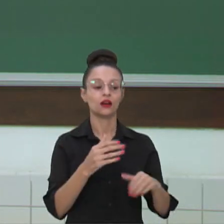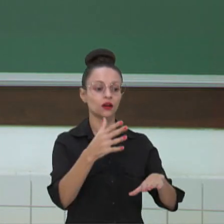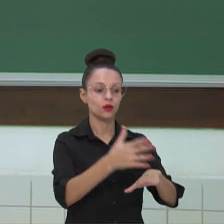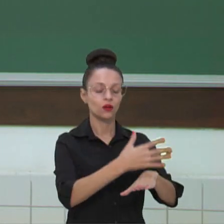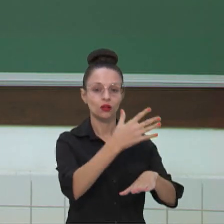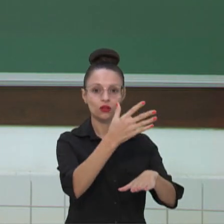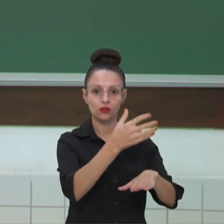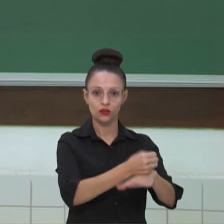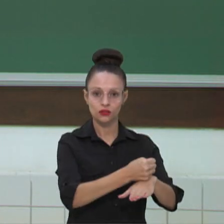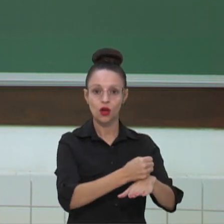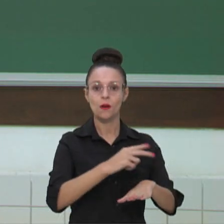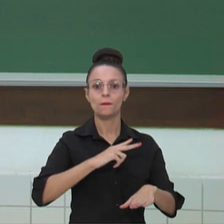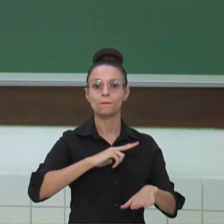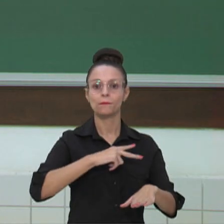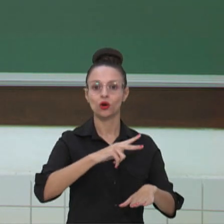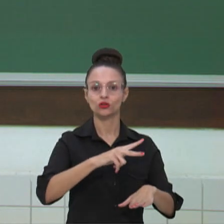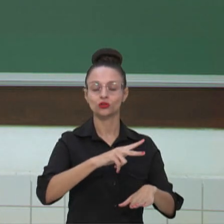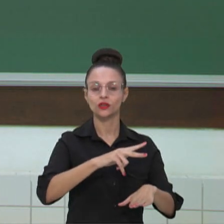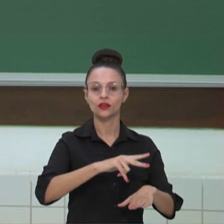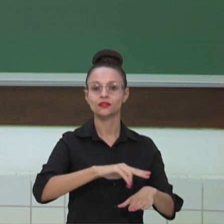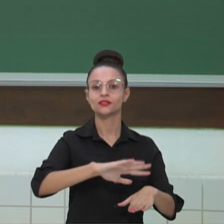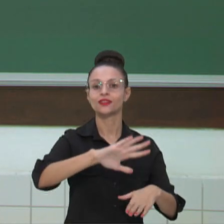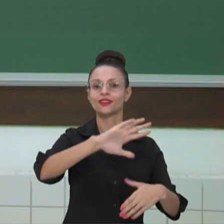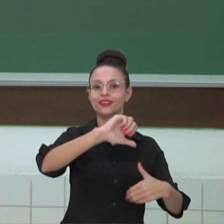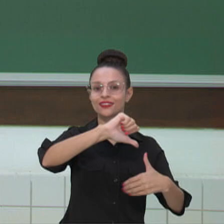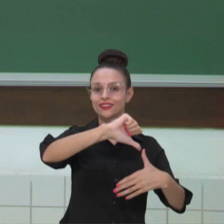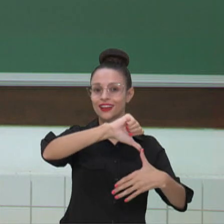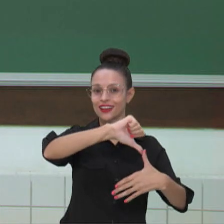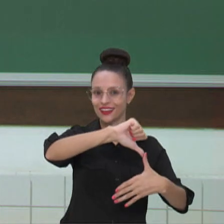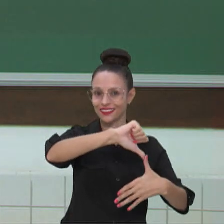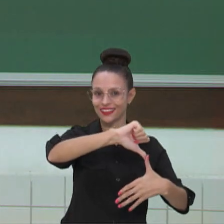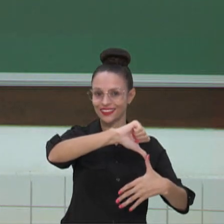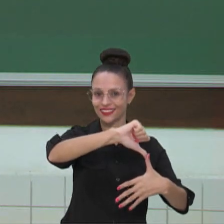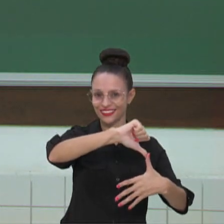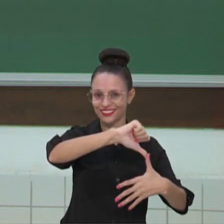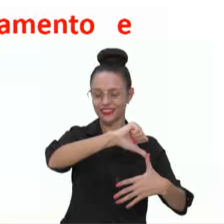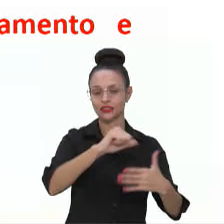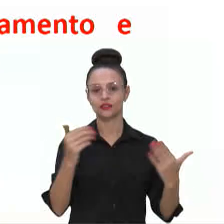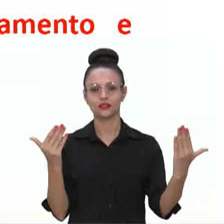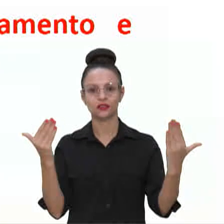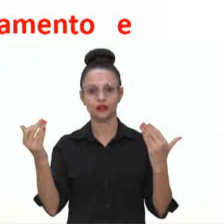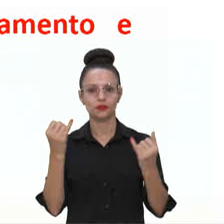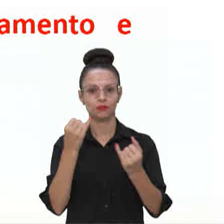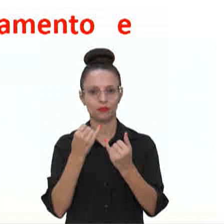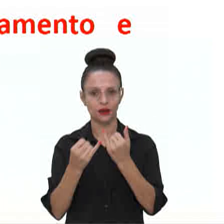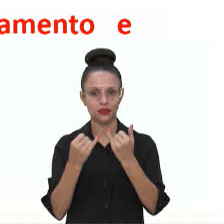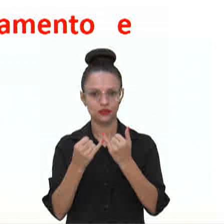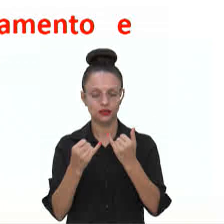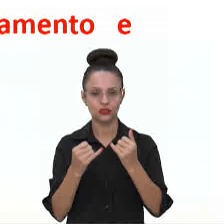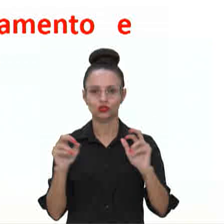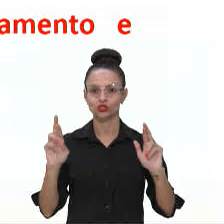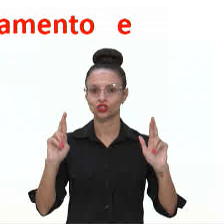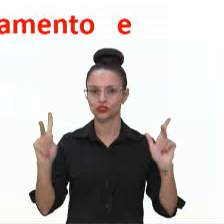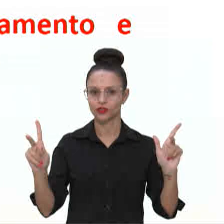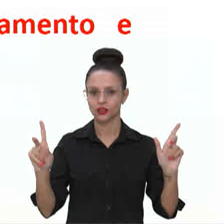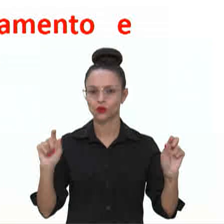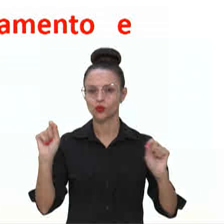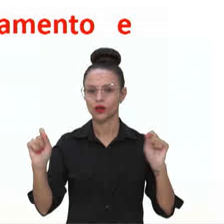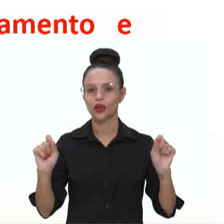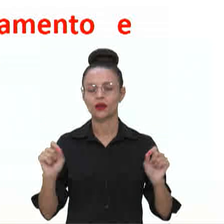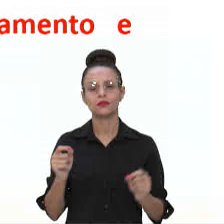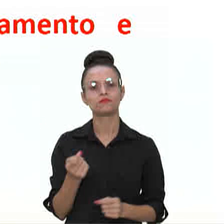América do Sul. Diferenças e semelhanças. Mais ou menos aqui algumas que eu apontei para você. Semelhanças, pouco